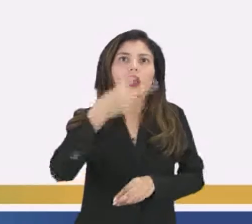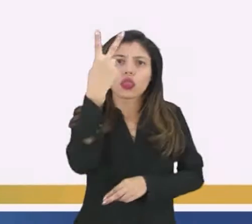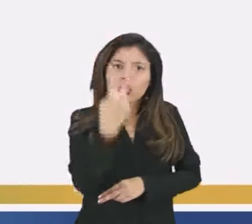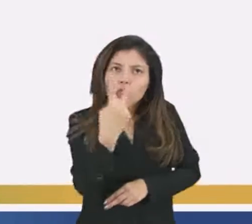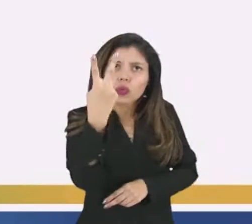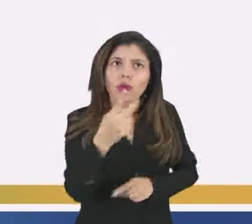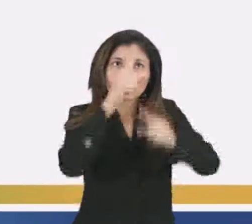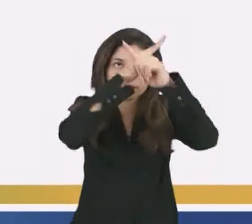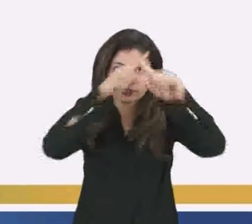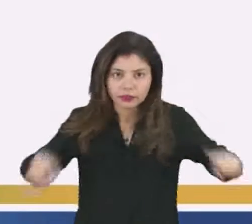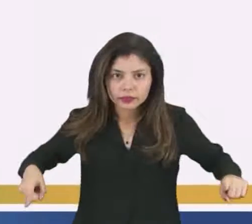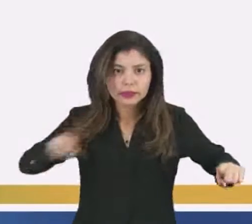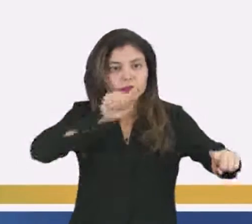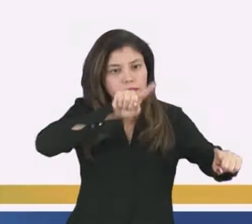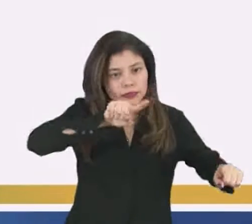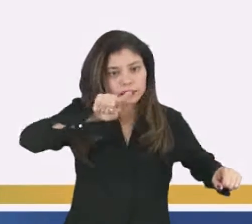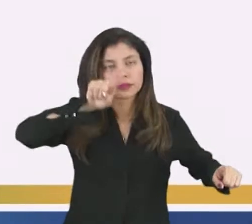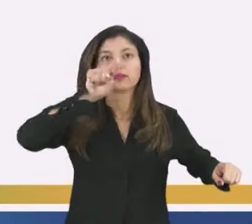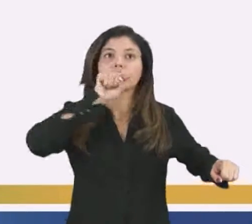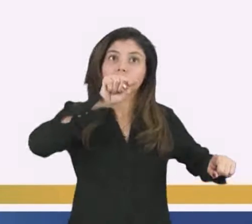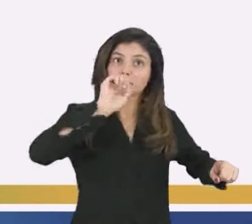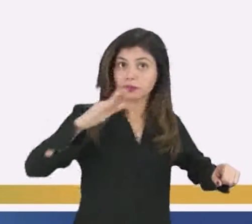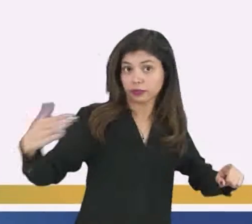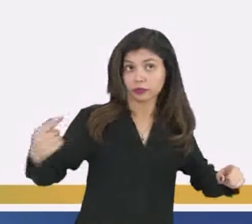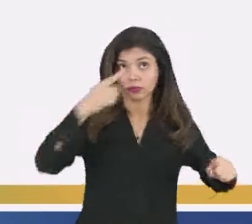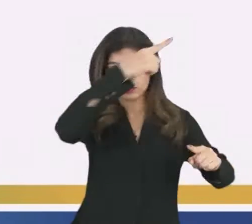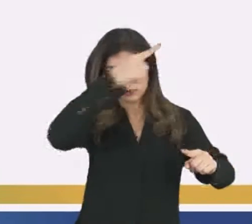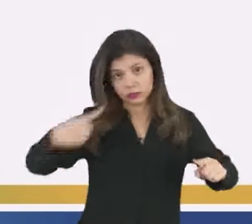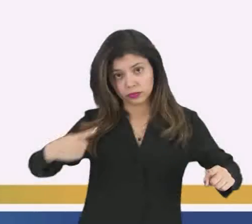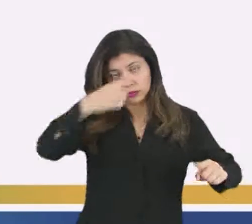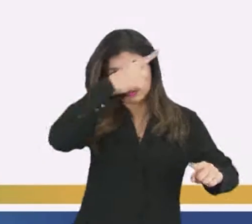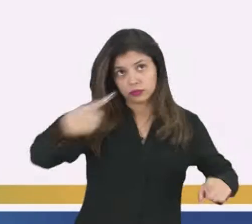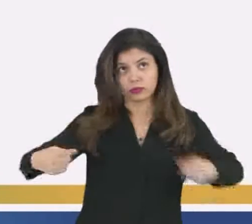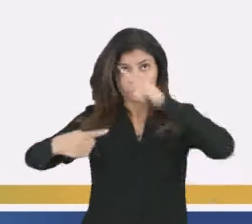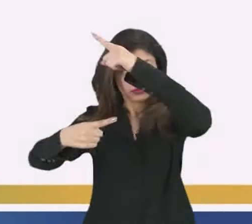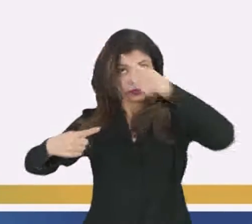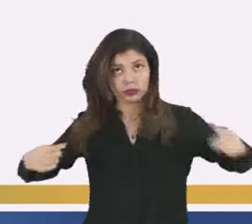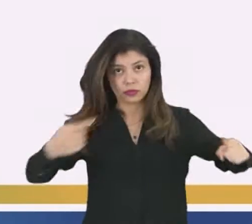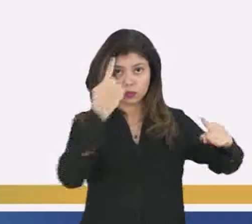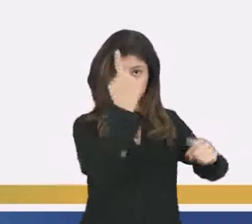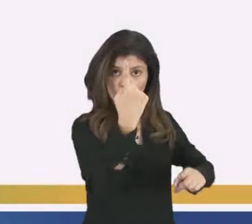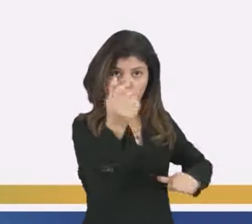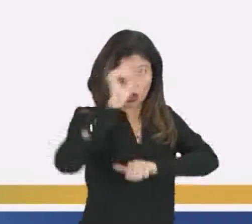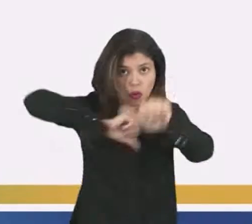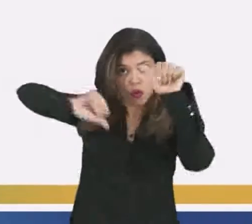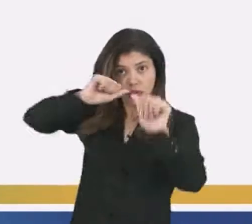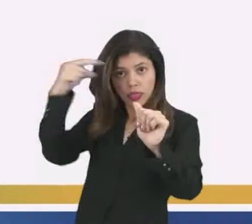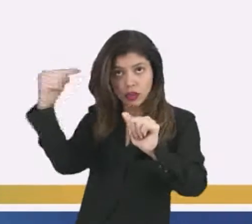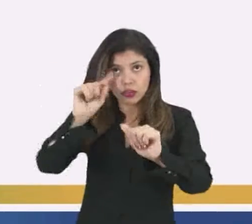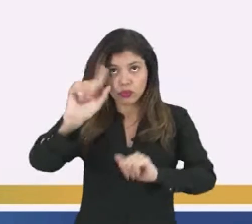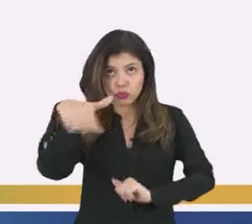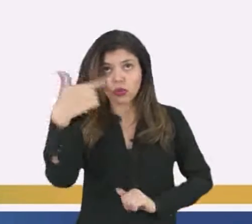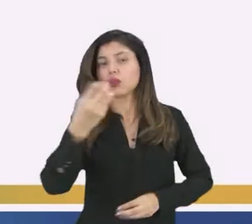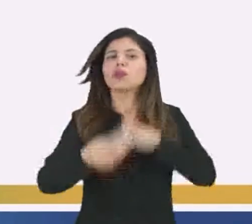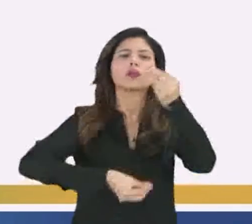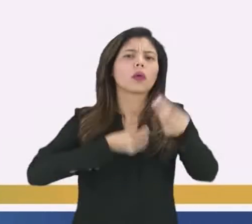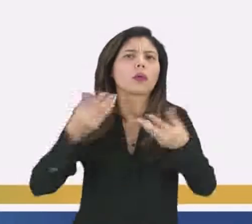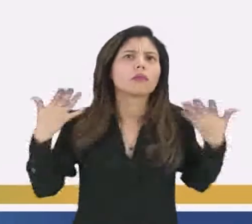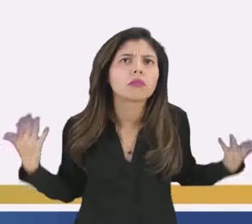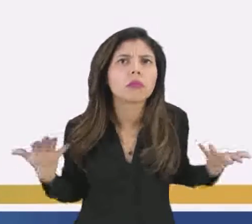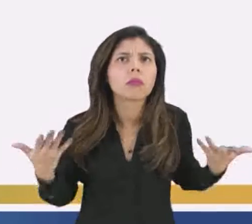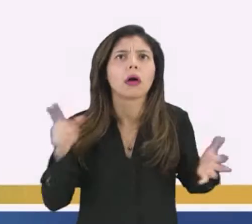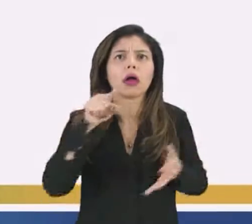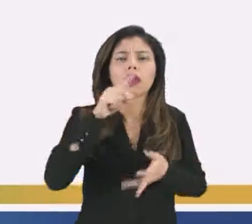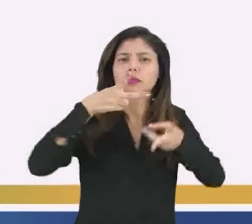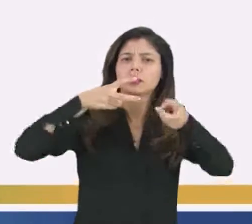duas retas são perpendiculares quando os coeficientes angulares, tá? Um é o inverso negativo do outro. Como assim?